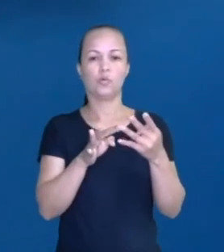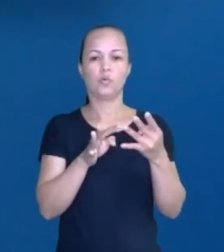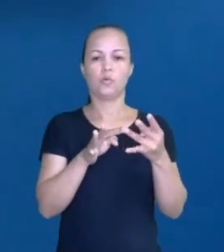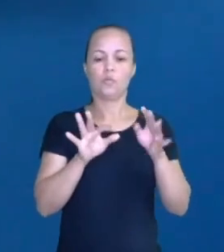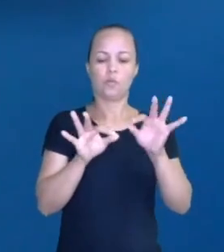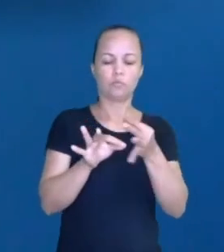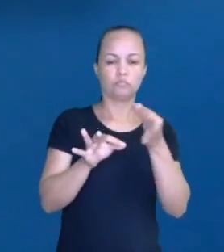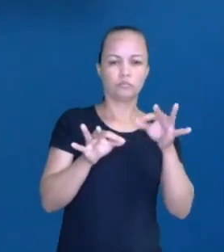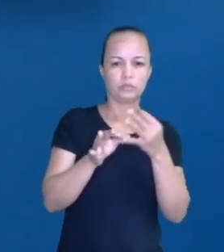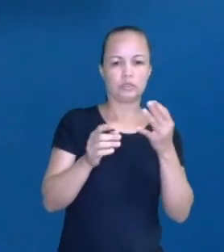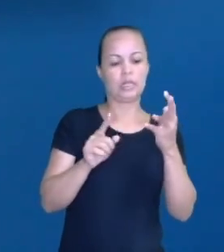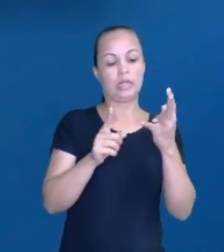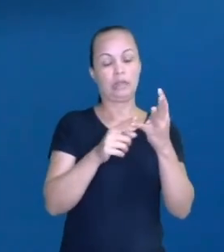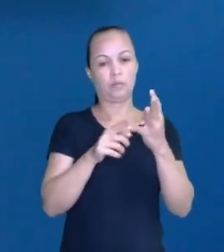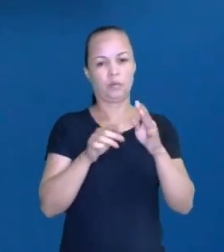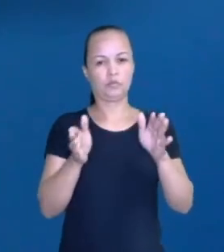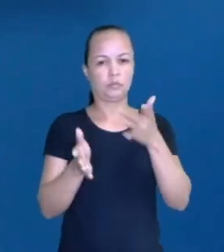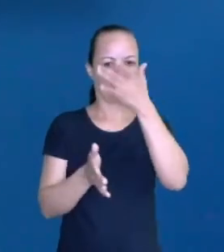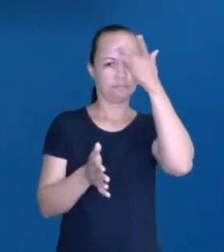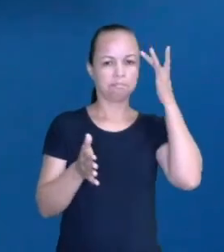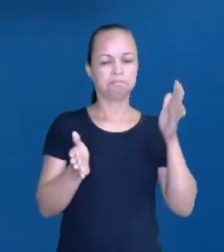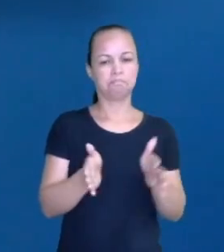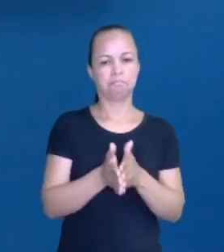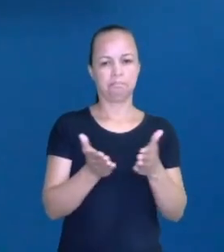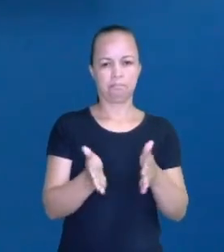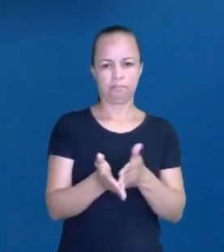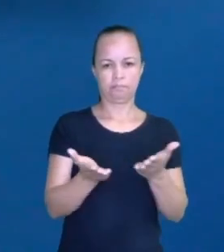para os pobres.